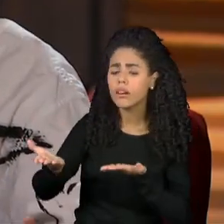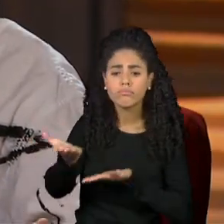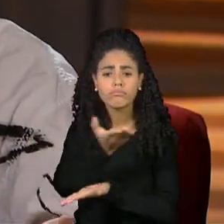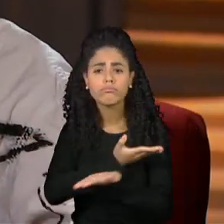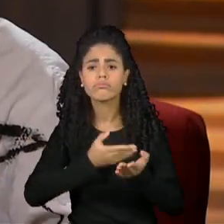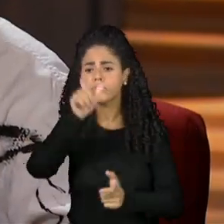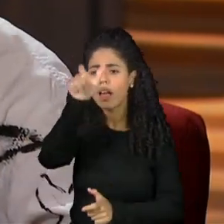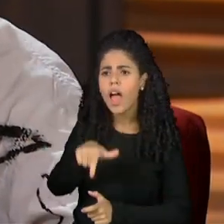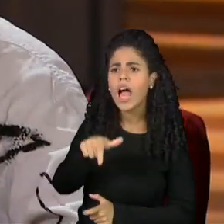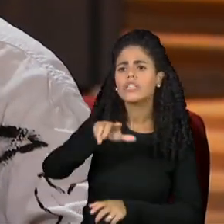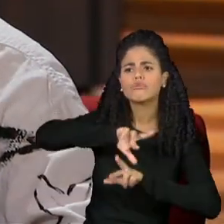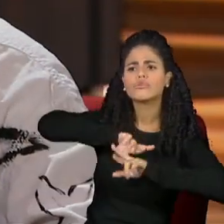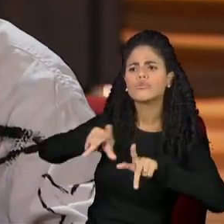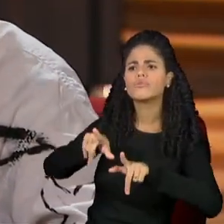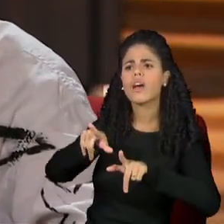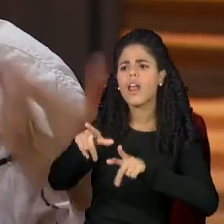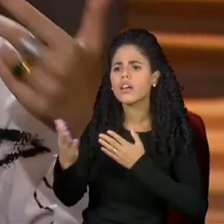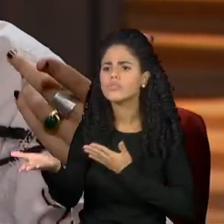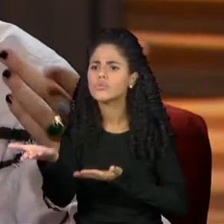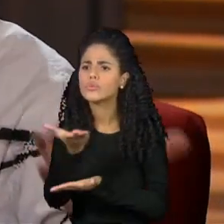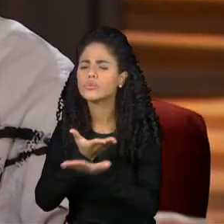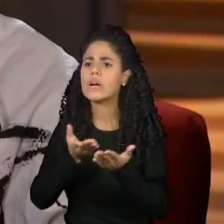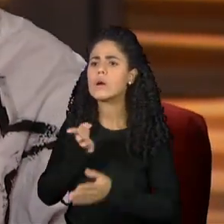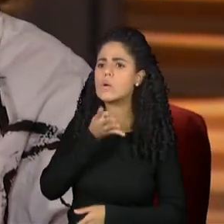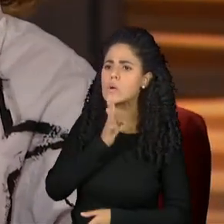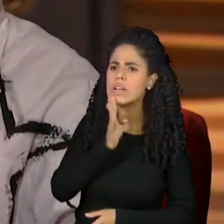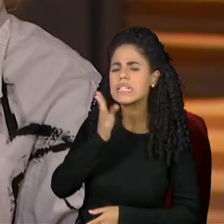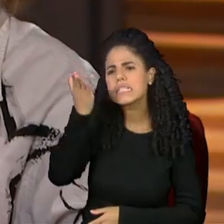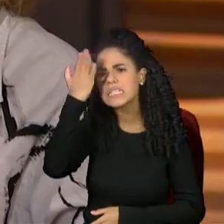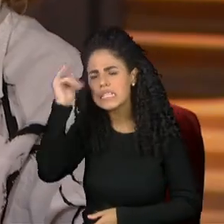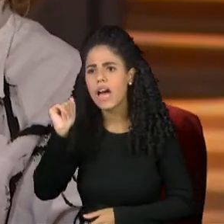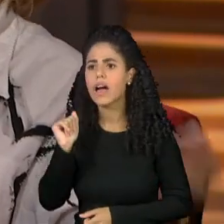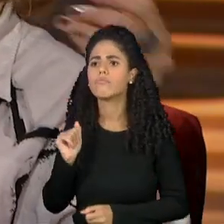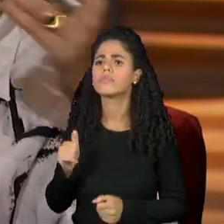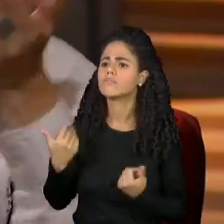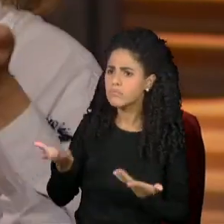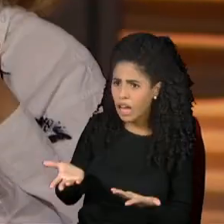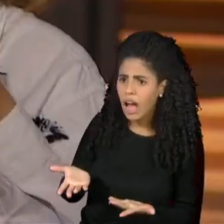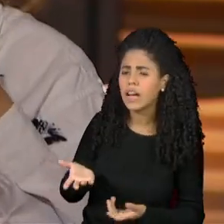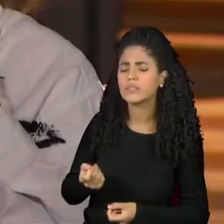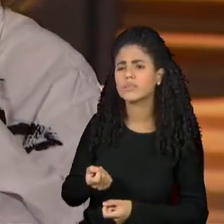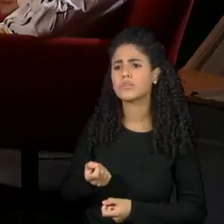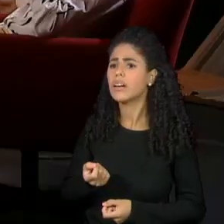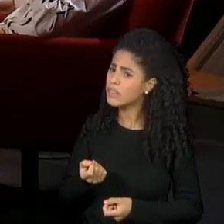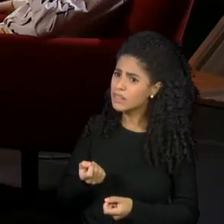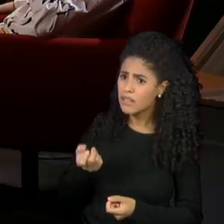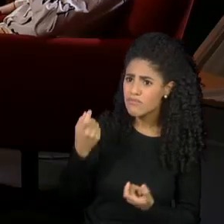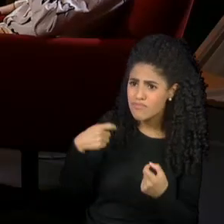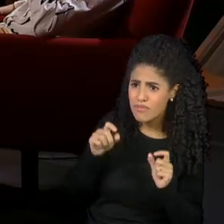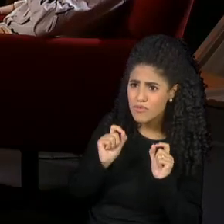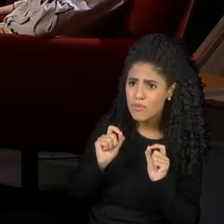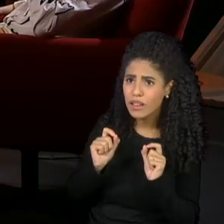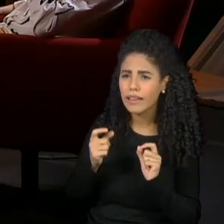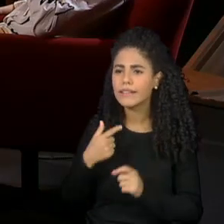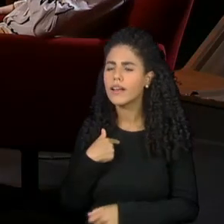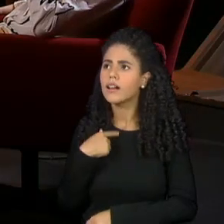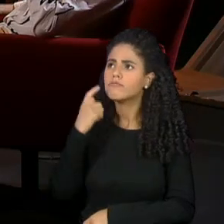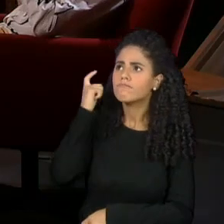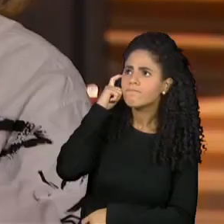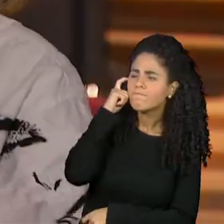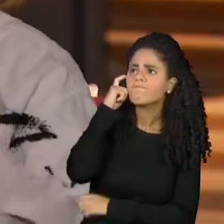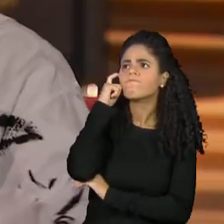vamo assim não vai falar com a criança falar que esteja assim também não é pouco para escola lá né gente mas tipo assim acho que é uma coisa meio